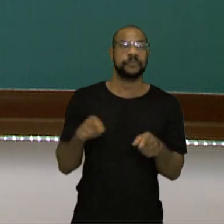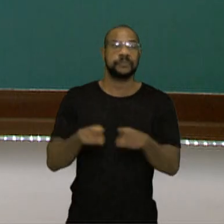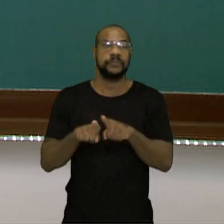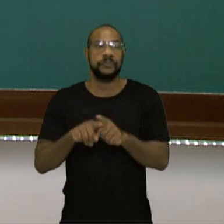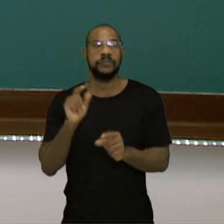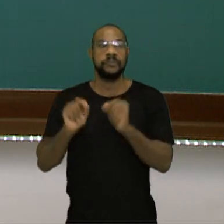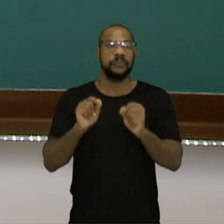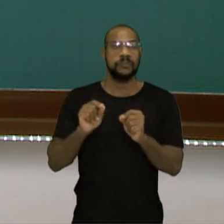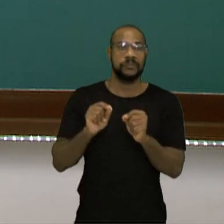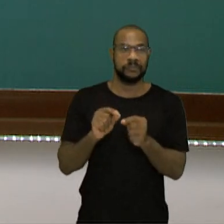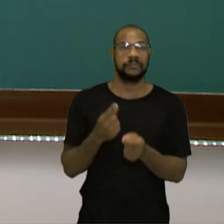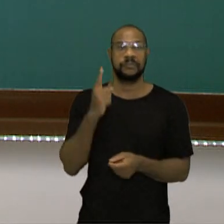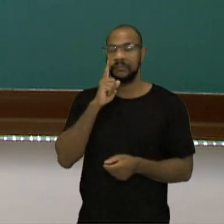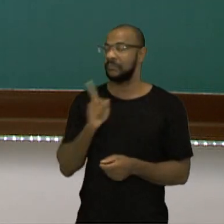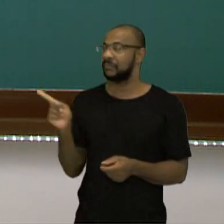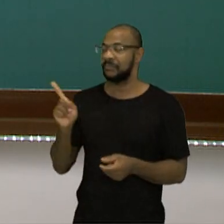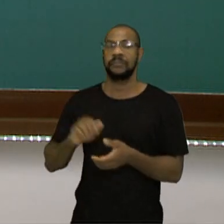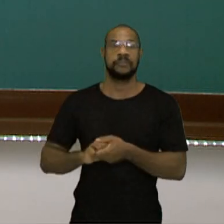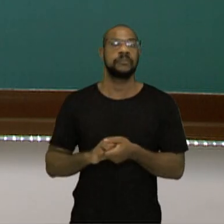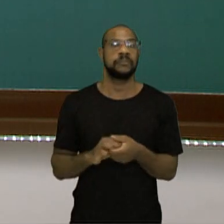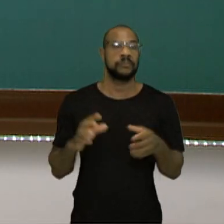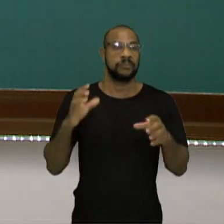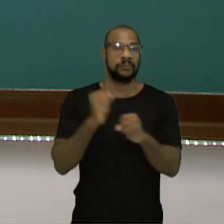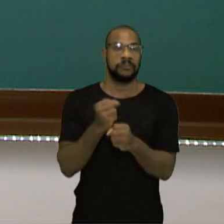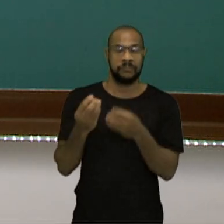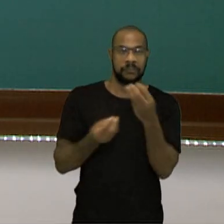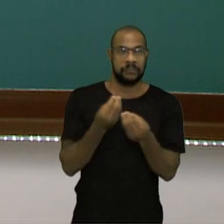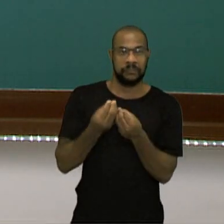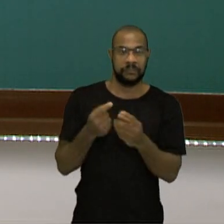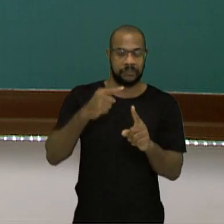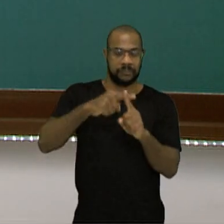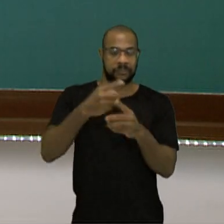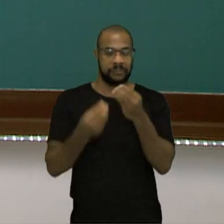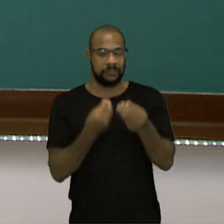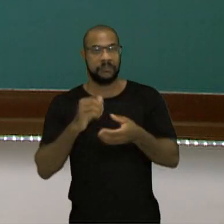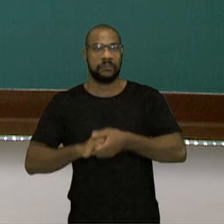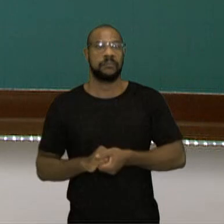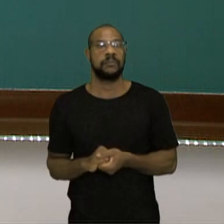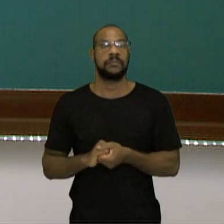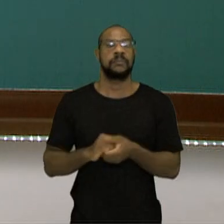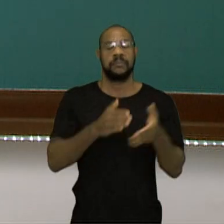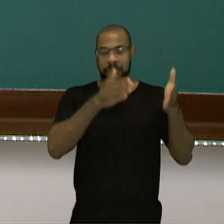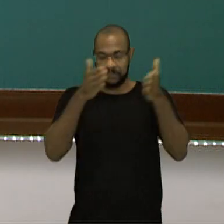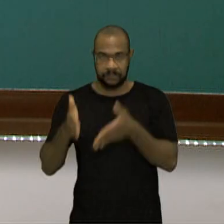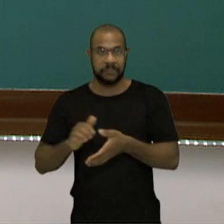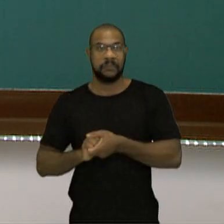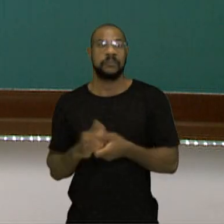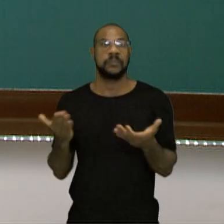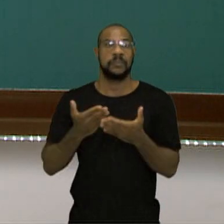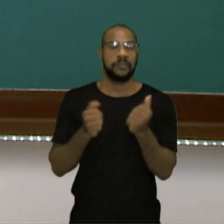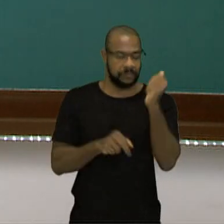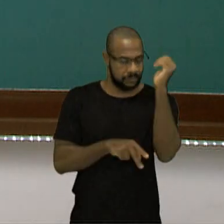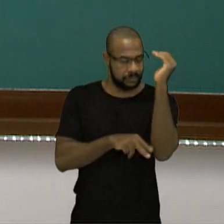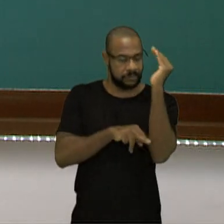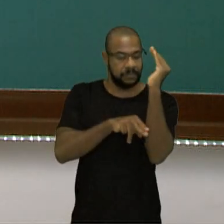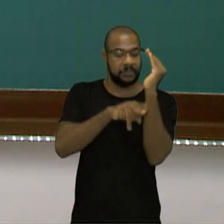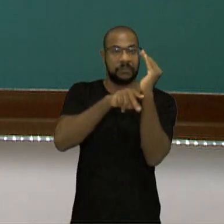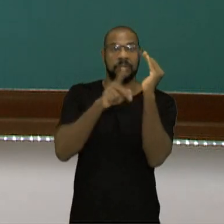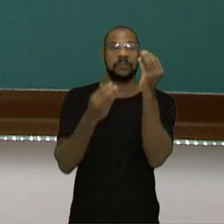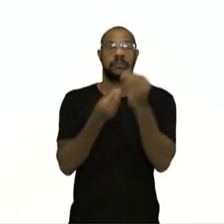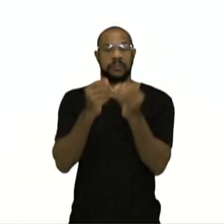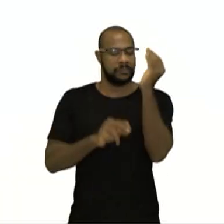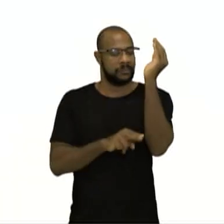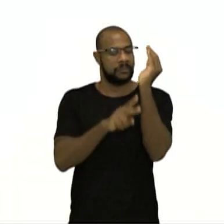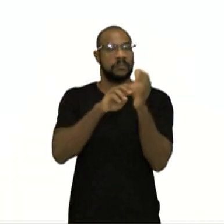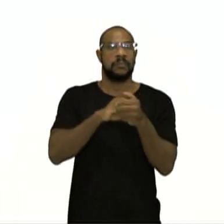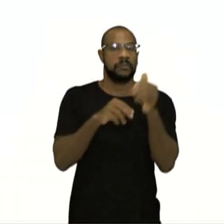ordem dos números a gente usou a propriedade comutativa da adição. Na outra situação, falando de um elevador, ele estava